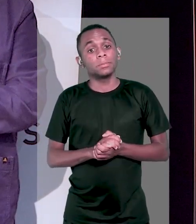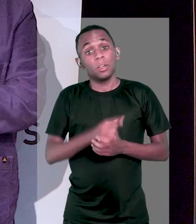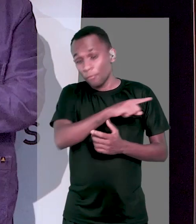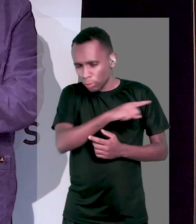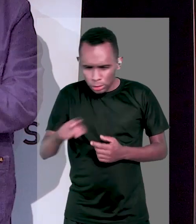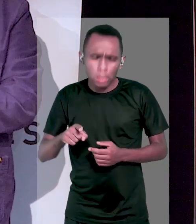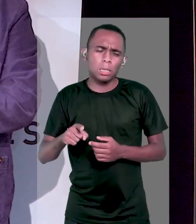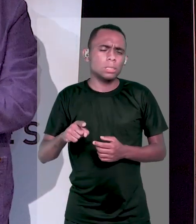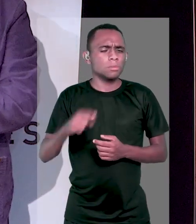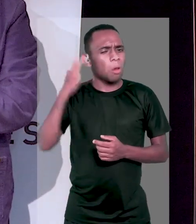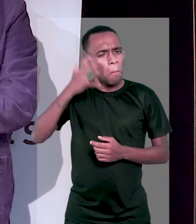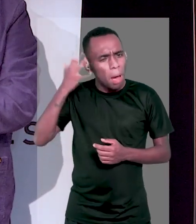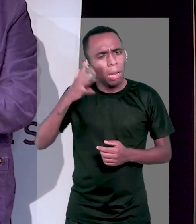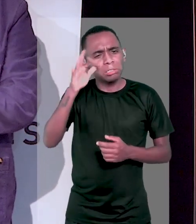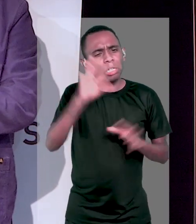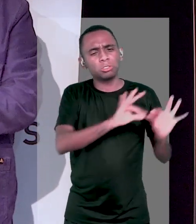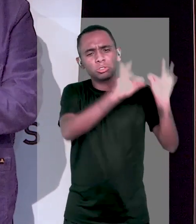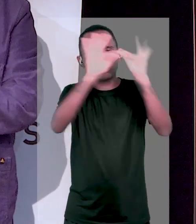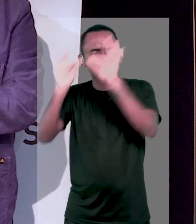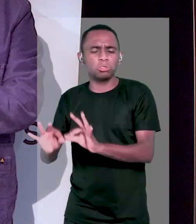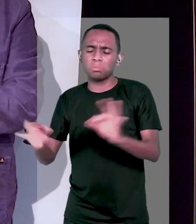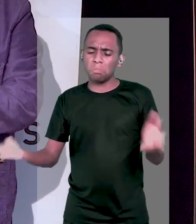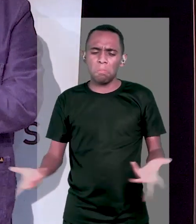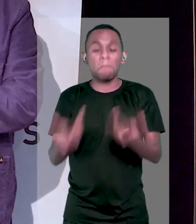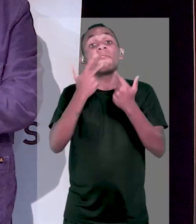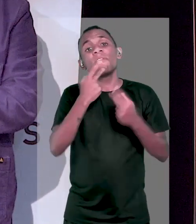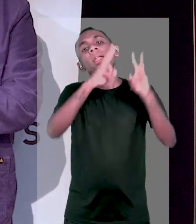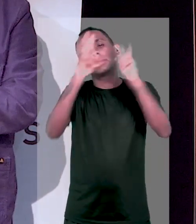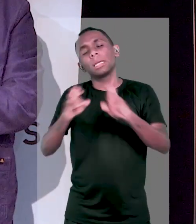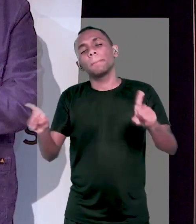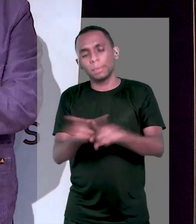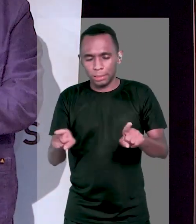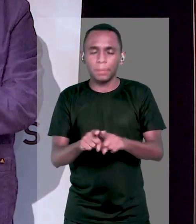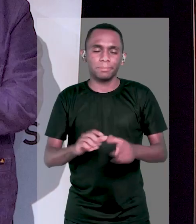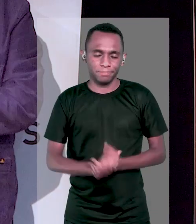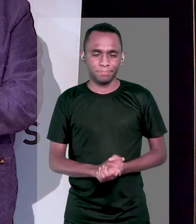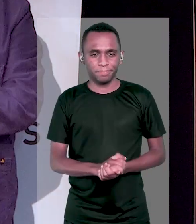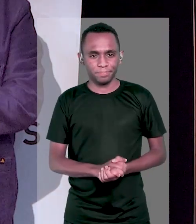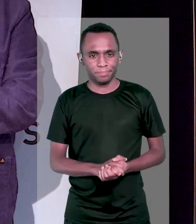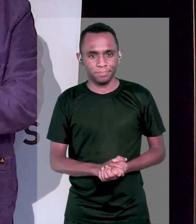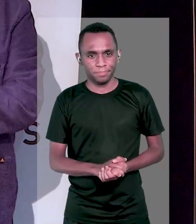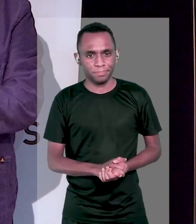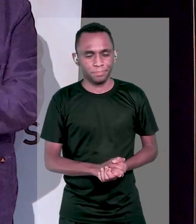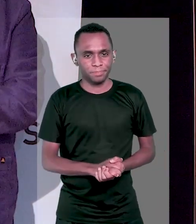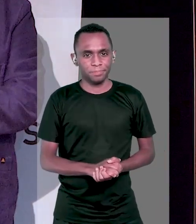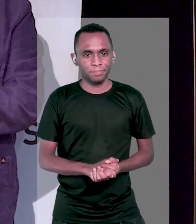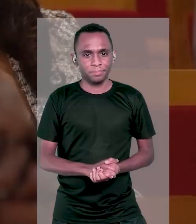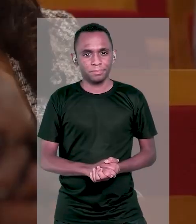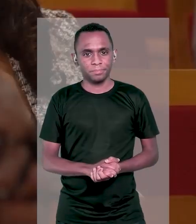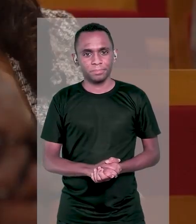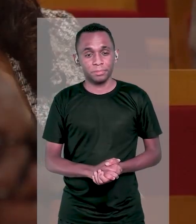civilizações, sabemos agora que somos mortais. Ele estava definindo a morte da civilização ocidental logo depois de 18.